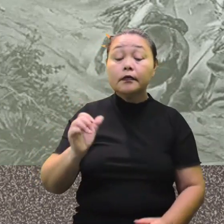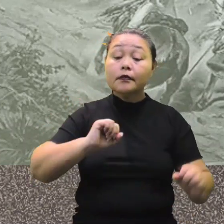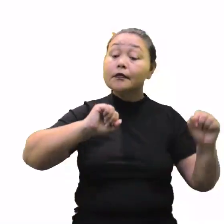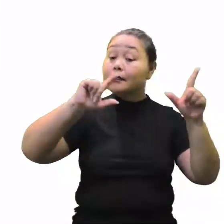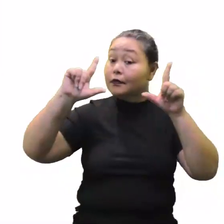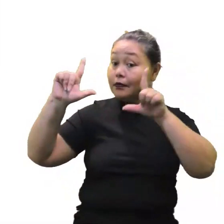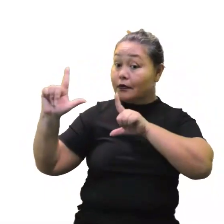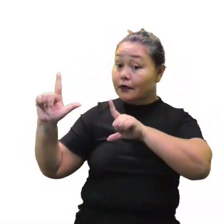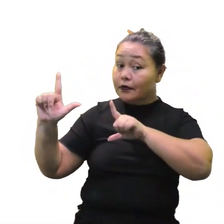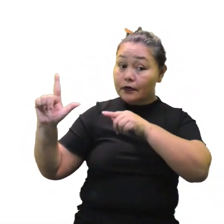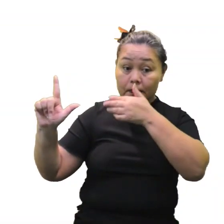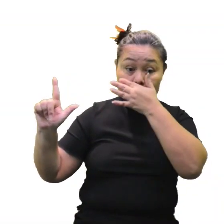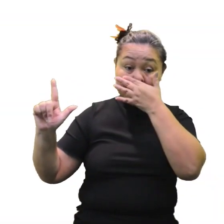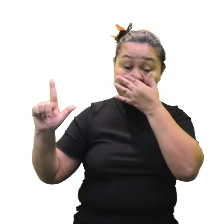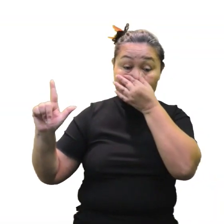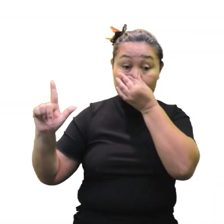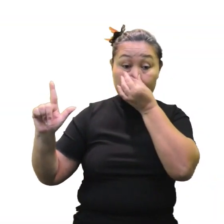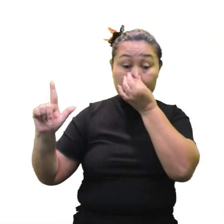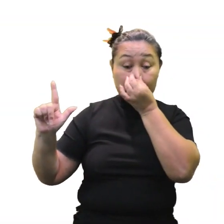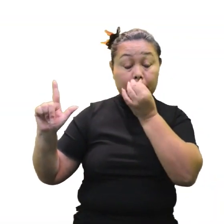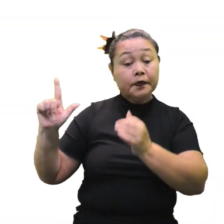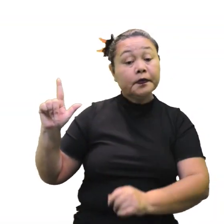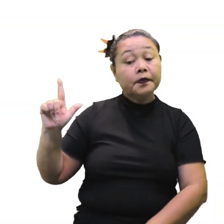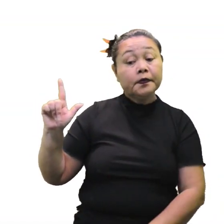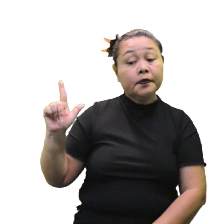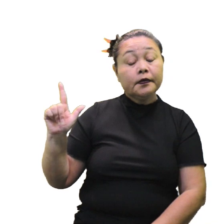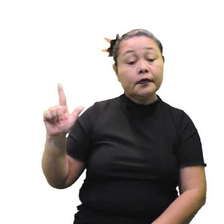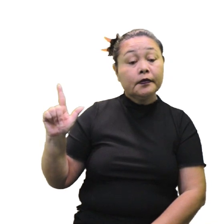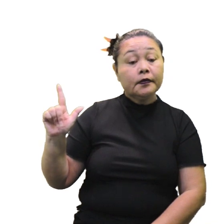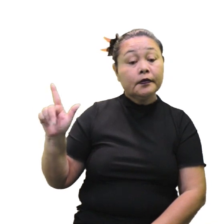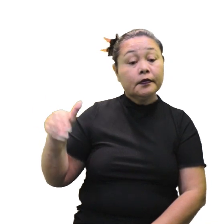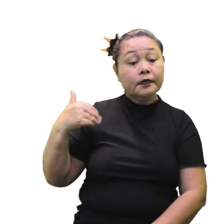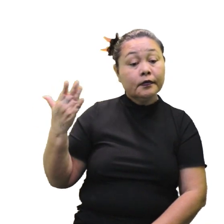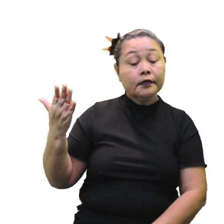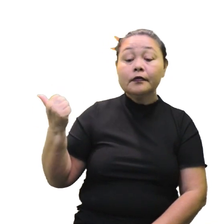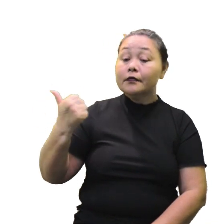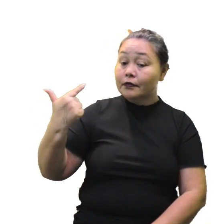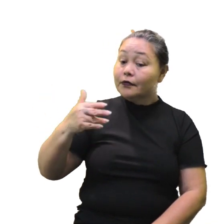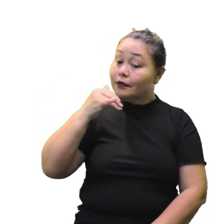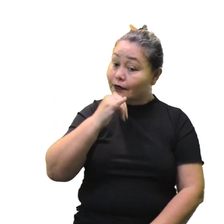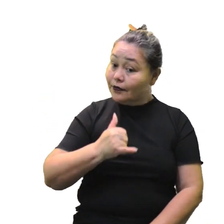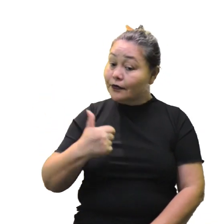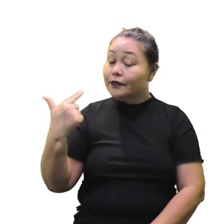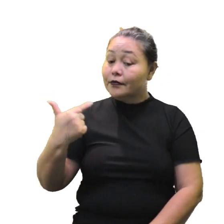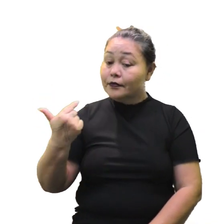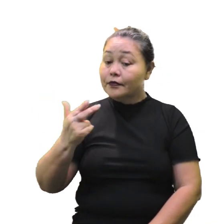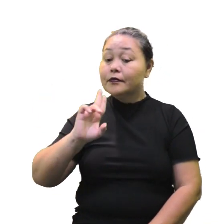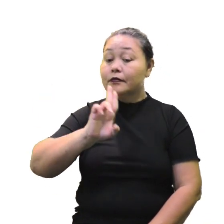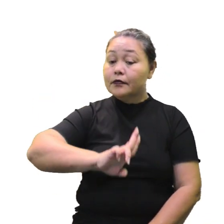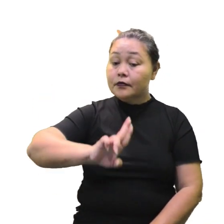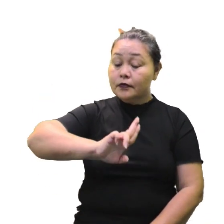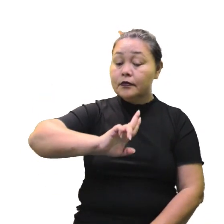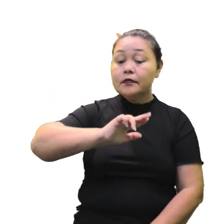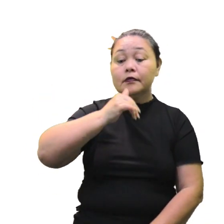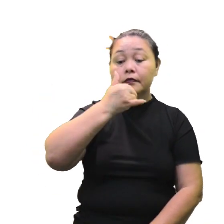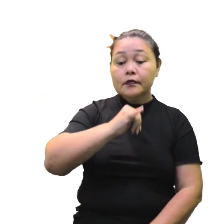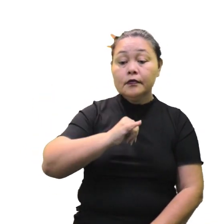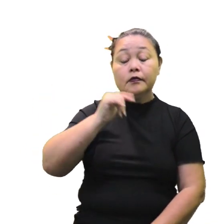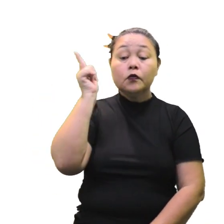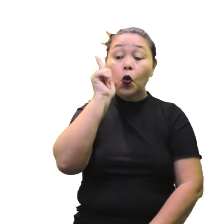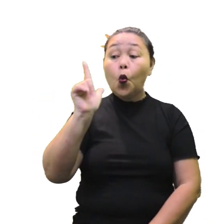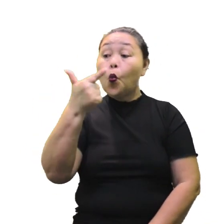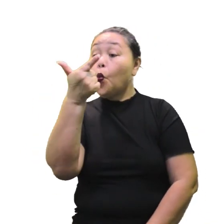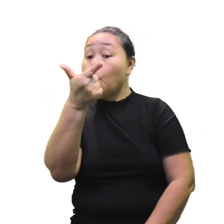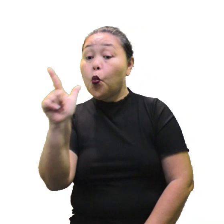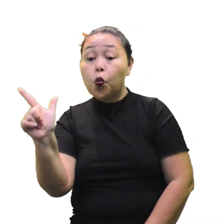Na tela para vocês. Nós estamos falando da energia secundária. Utiliza um meio de energia para